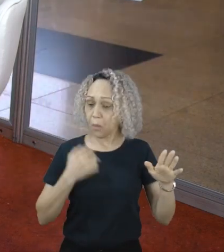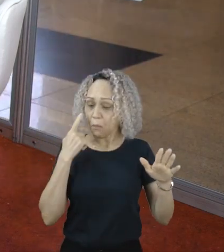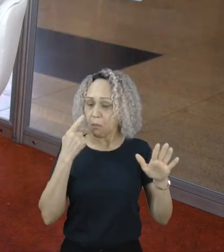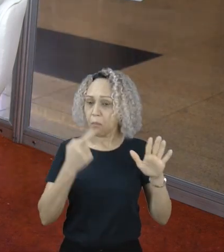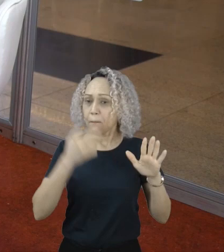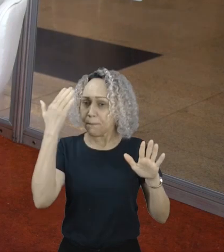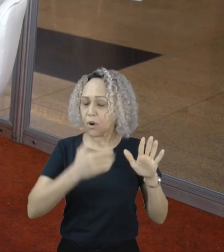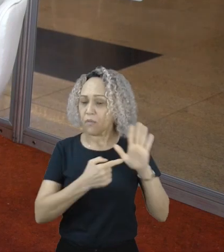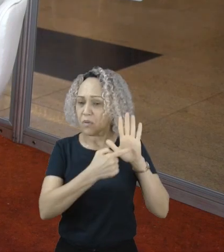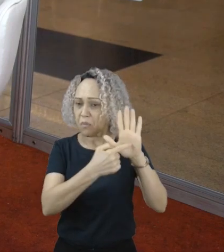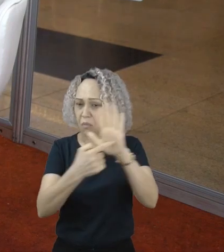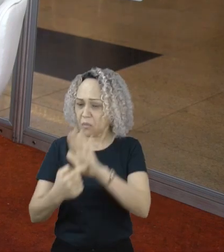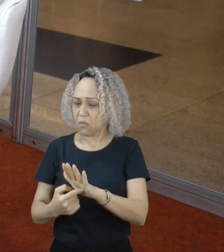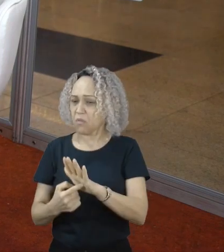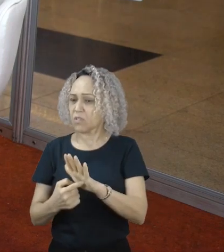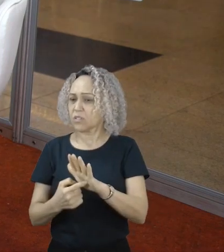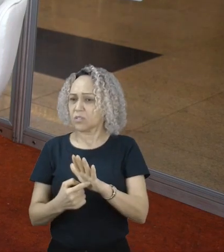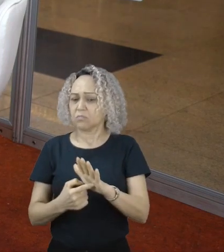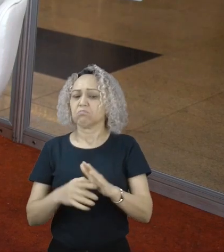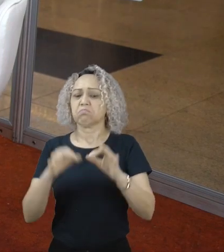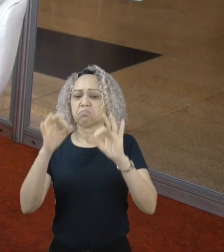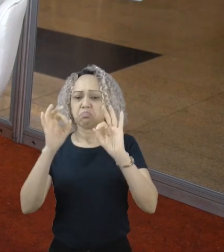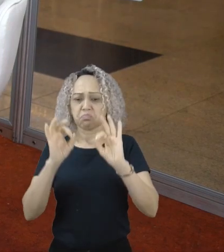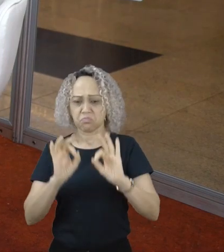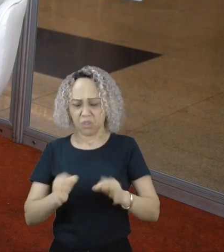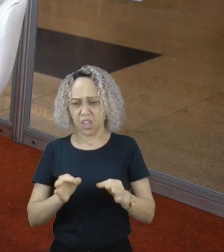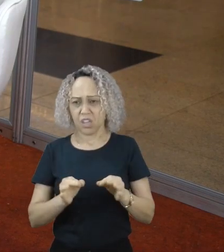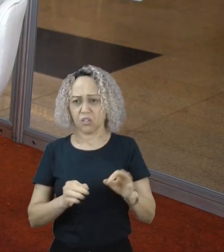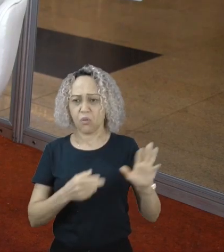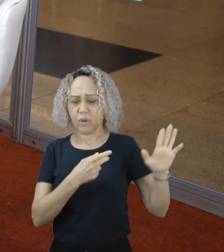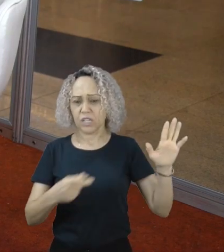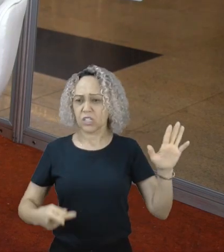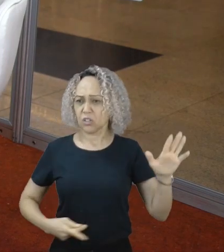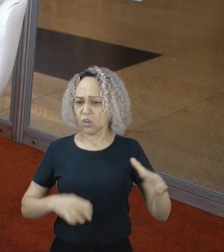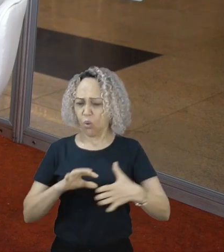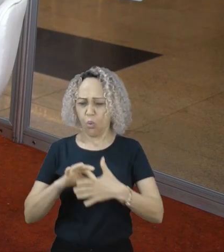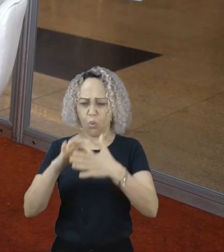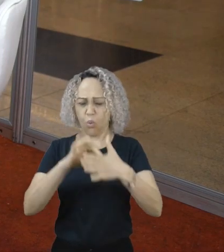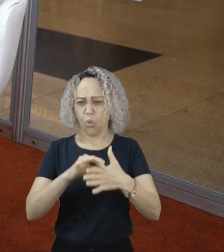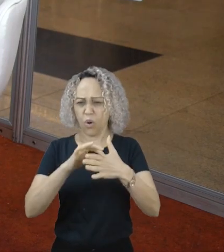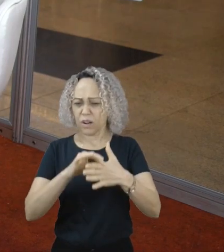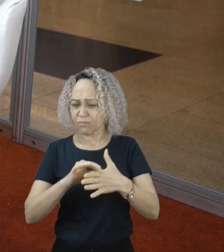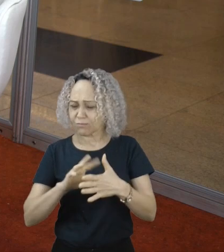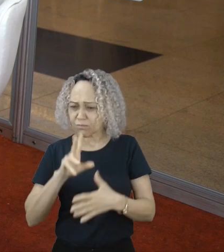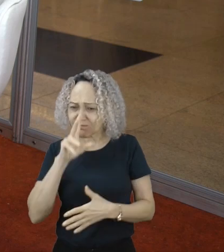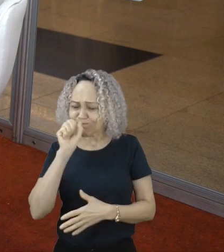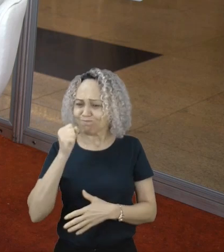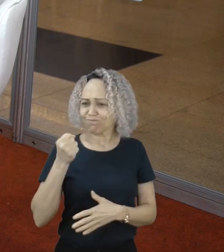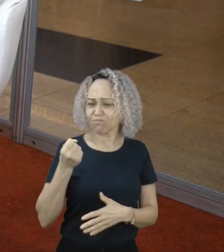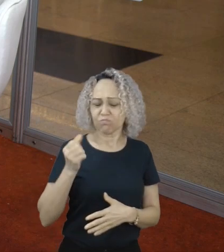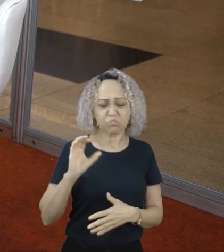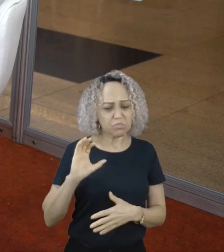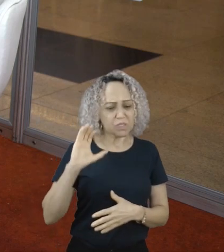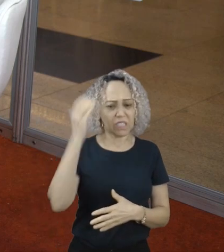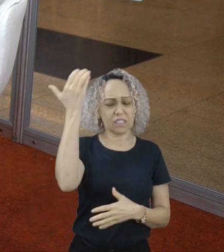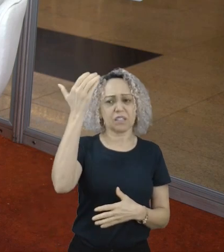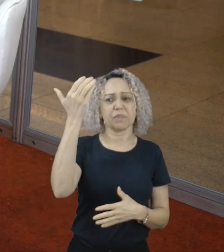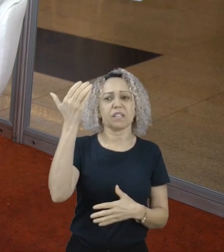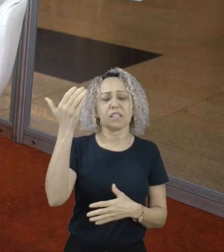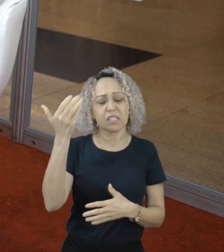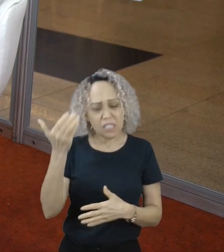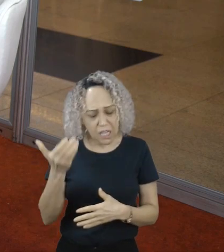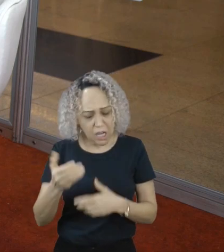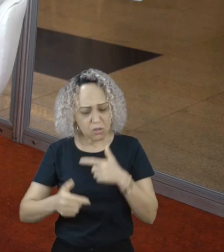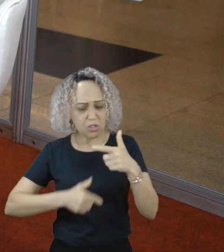governo tem atuado. O presidente Lula é uma liderança com muita determinação de fazer acontecer e fazer a coisa